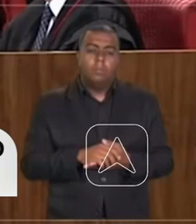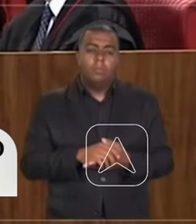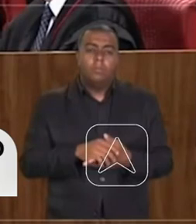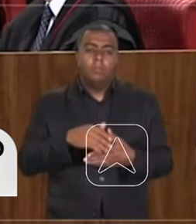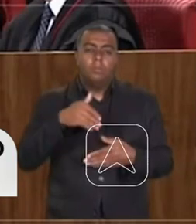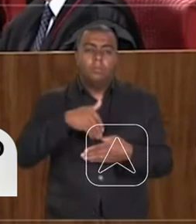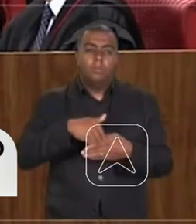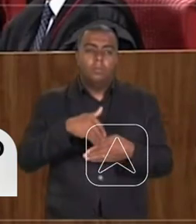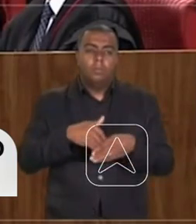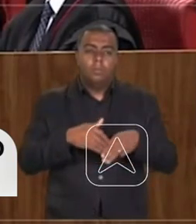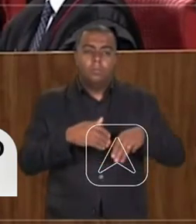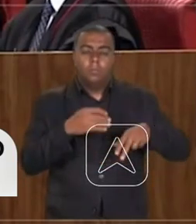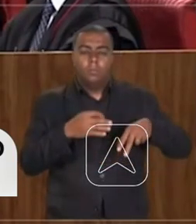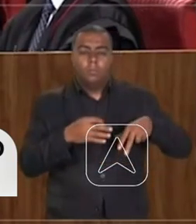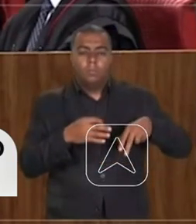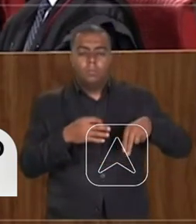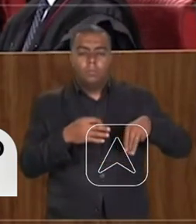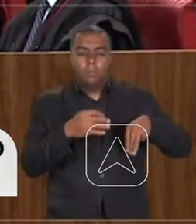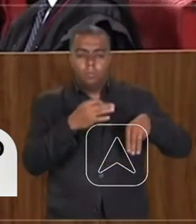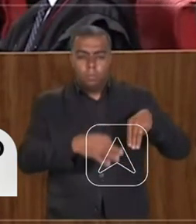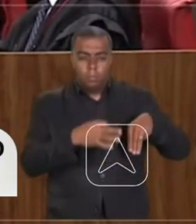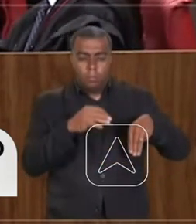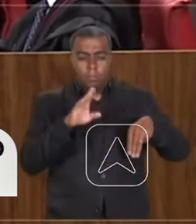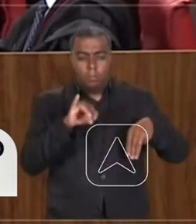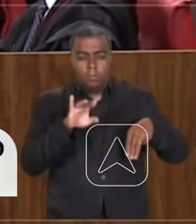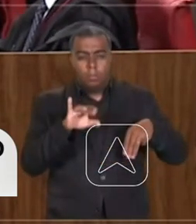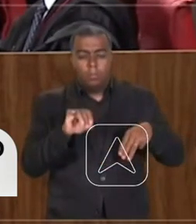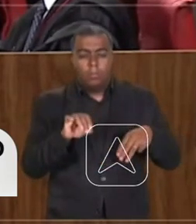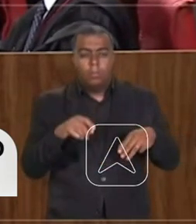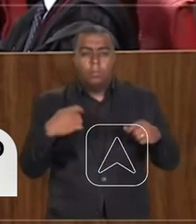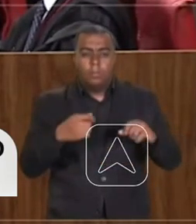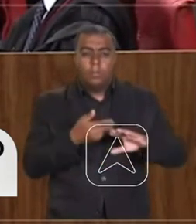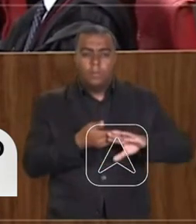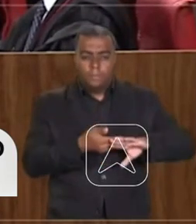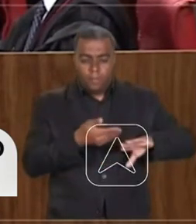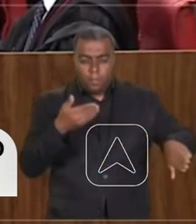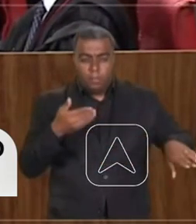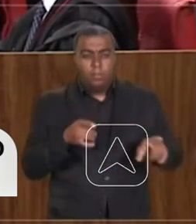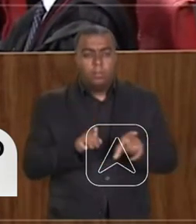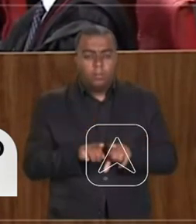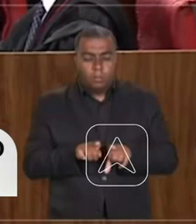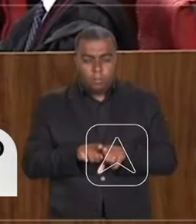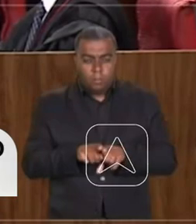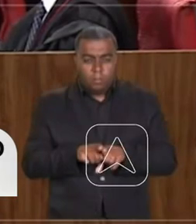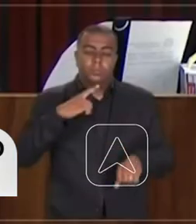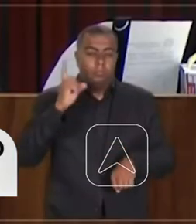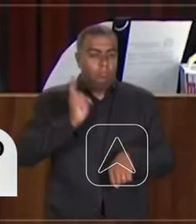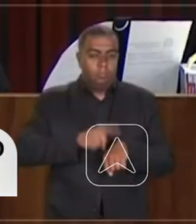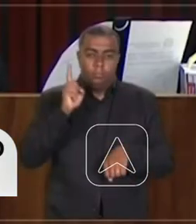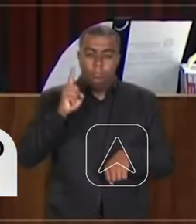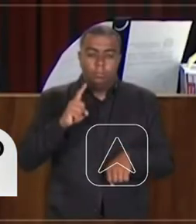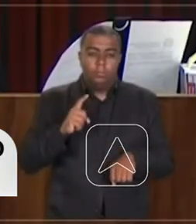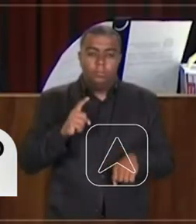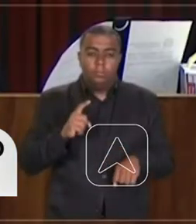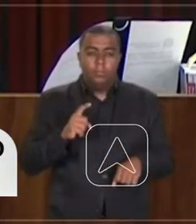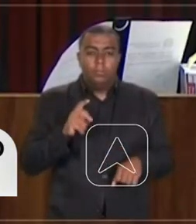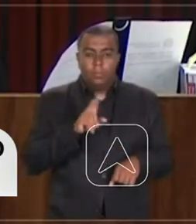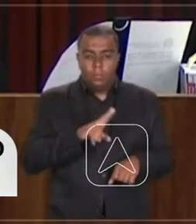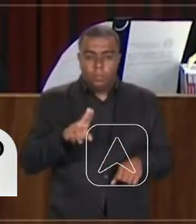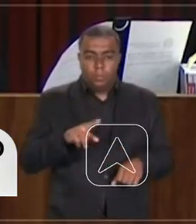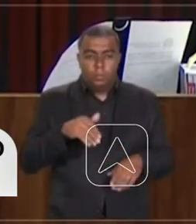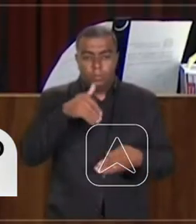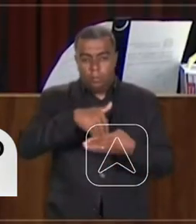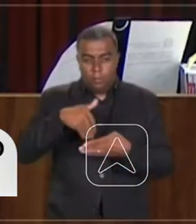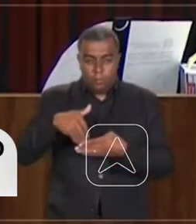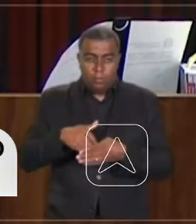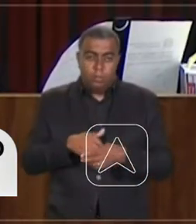do Partido Progressistas, que manteve em sua chapa 3 candidaturas fictícias. As novas eleições